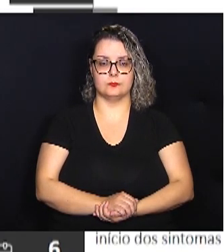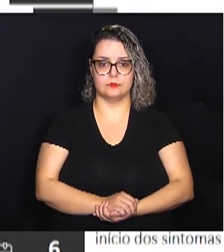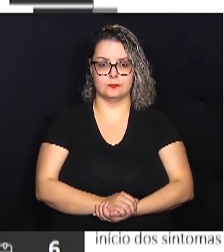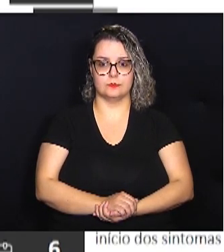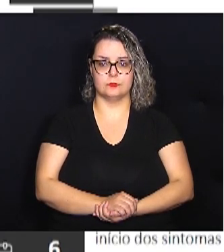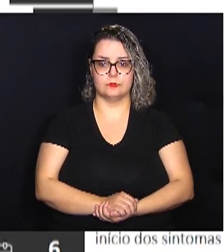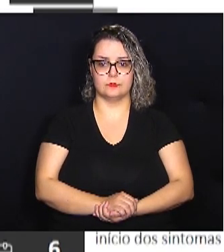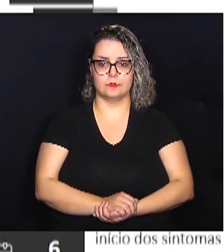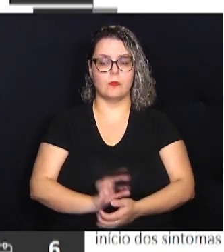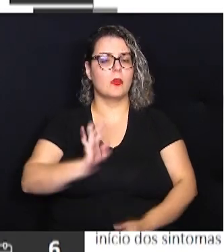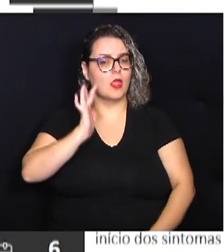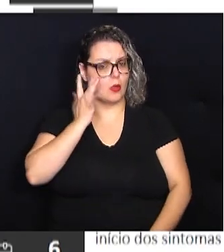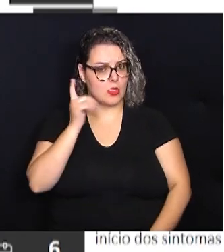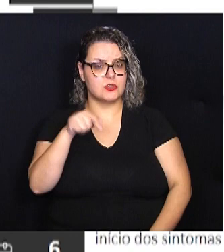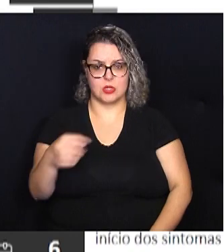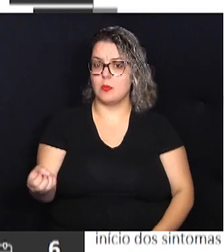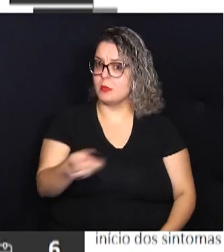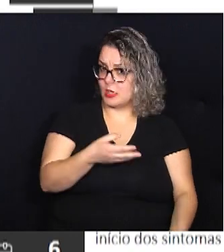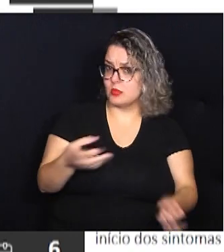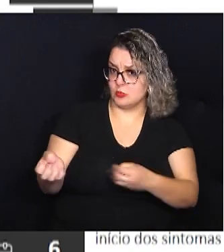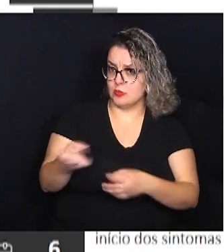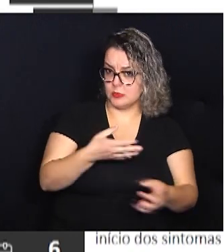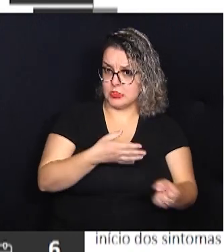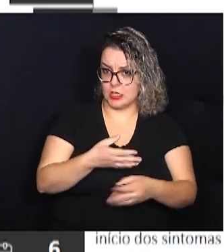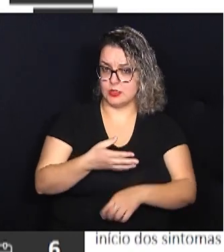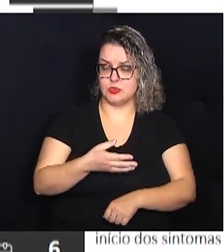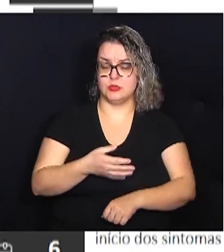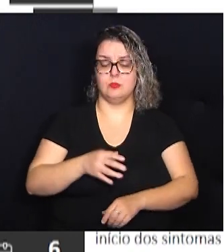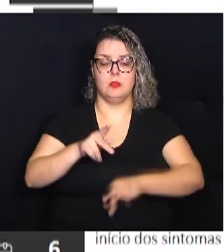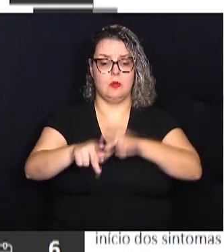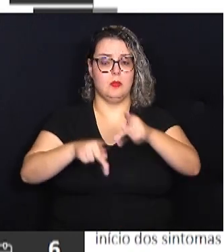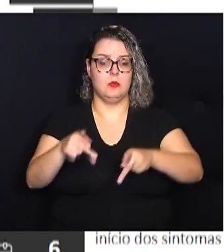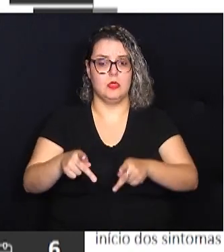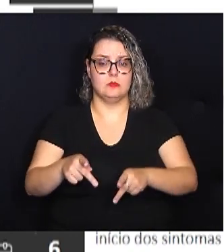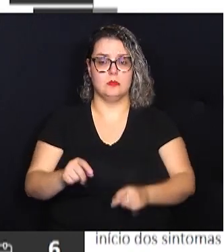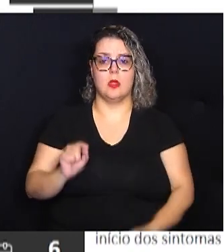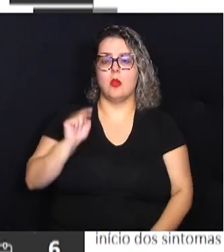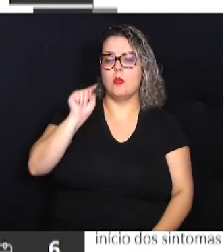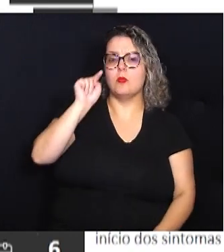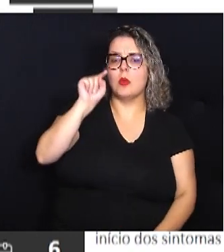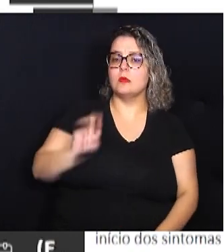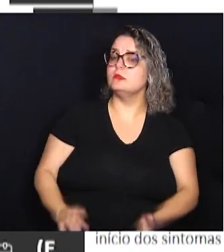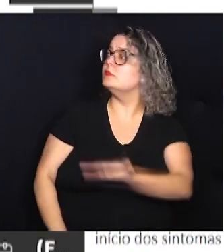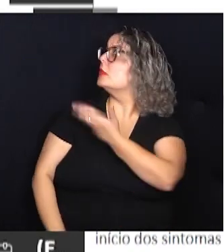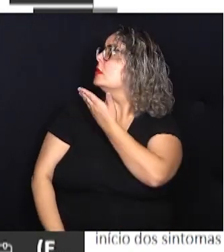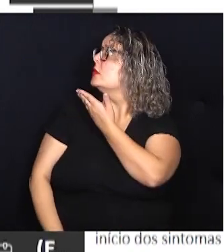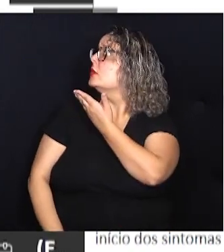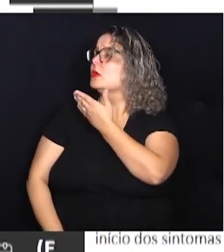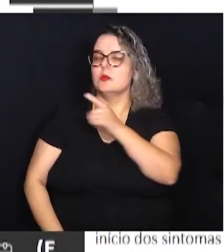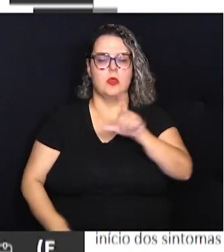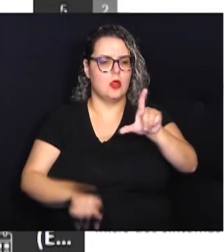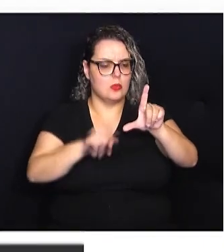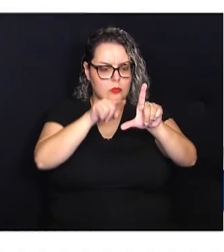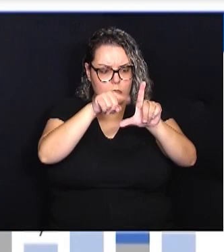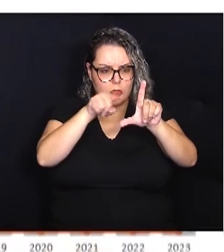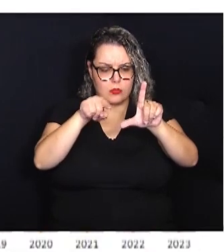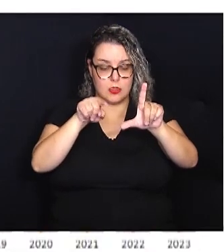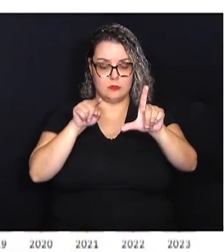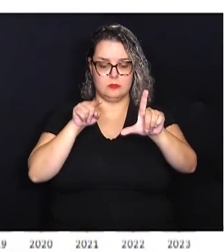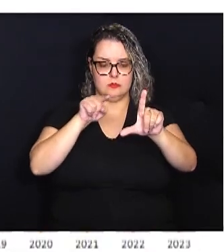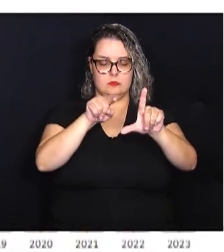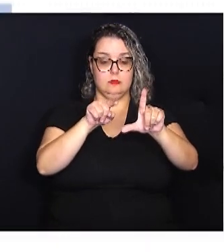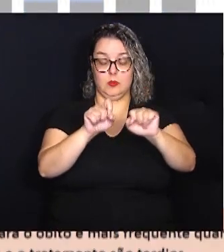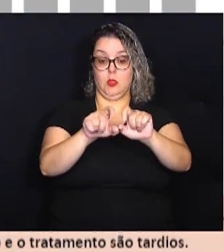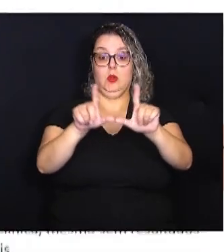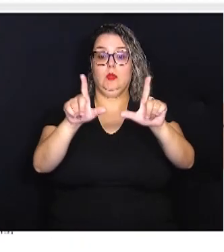portal.campinas.sp.gov.br. Eu acho que isso é uma novidade para a população em geral. Se eu clico e vejo uma barrinha de um gráfico e clico em cima, ele vai me dar